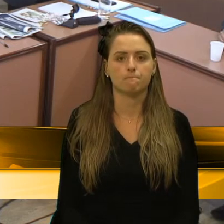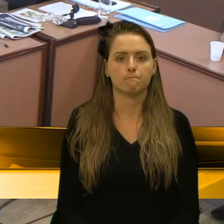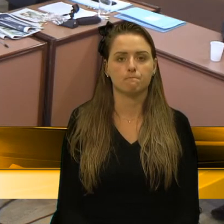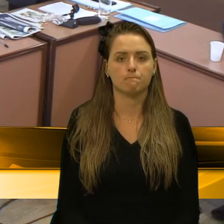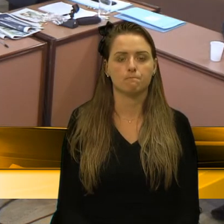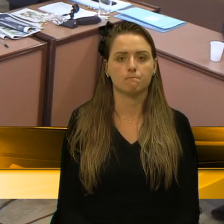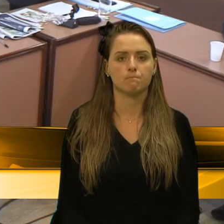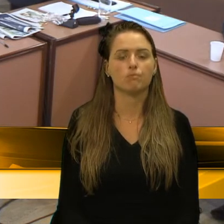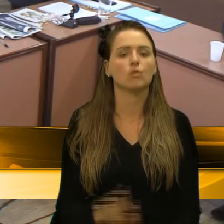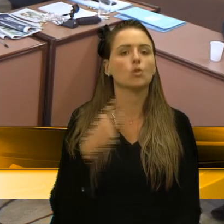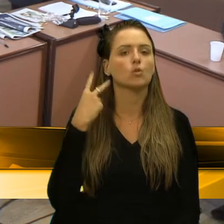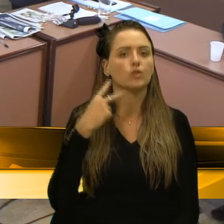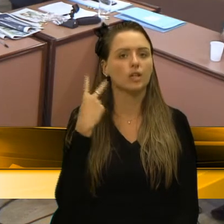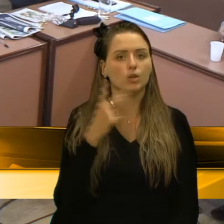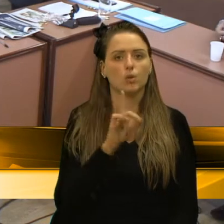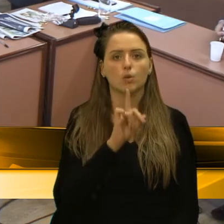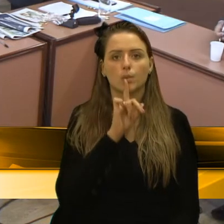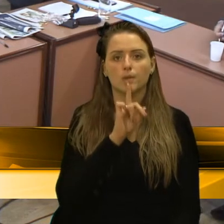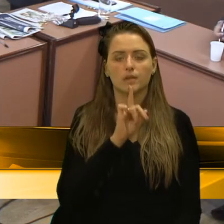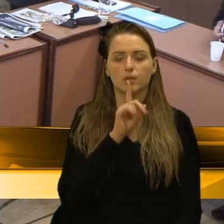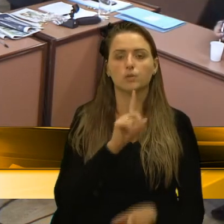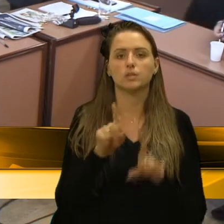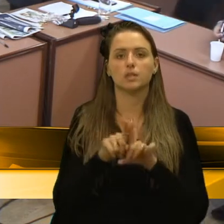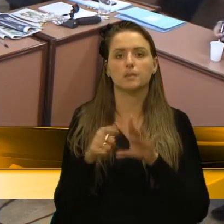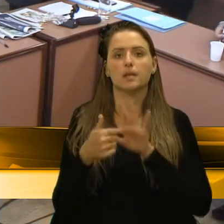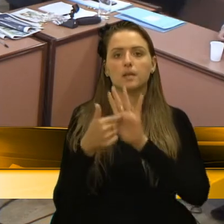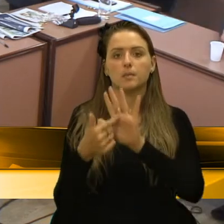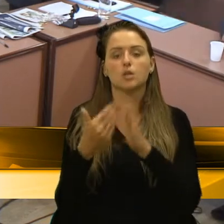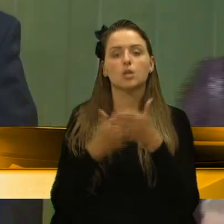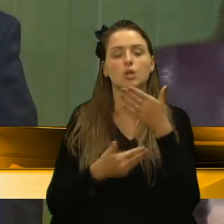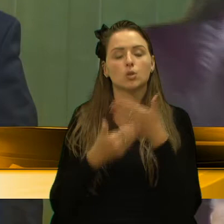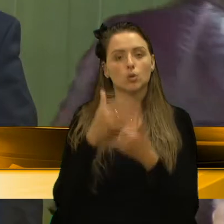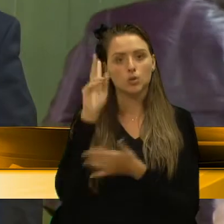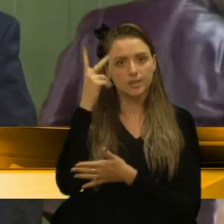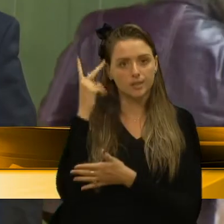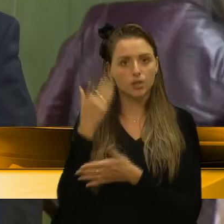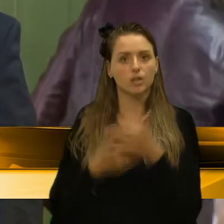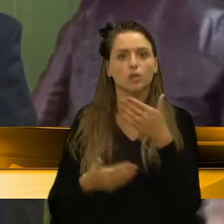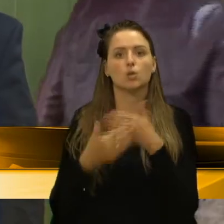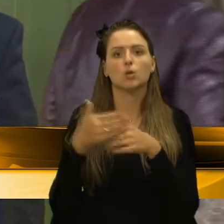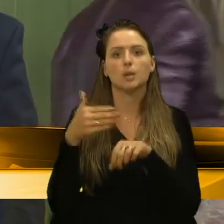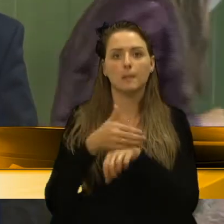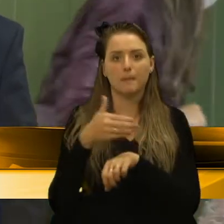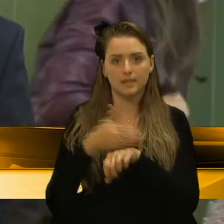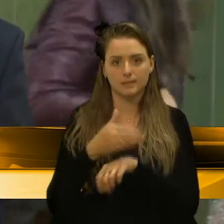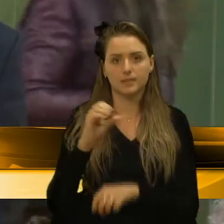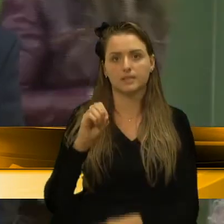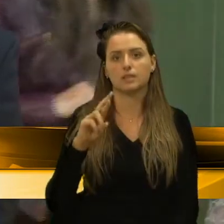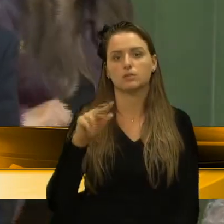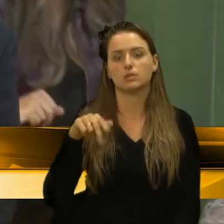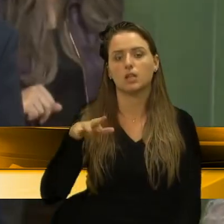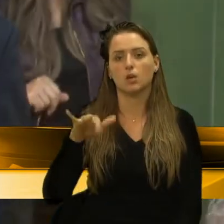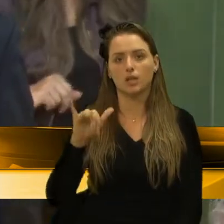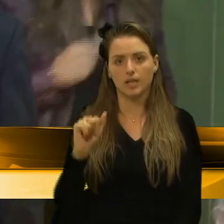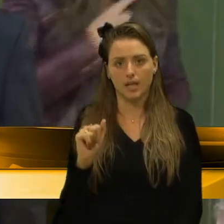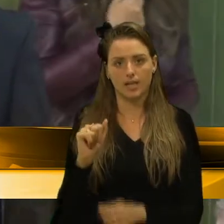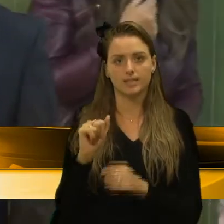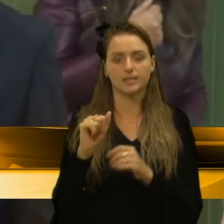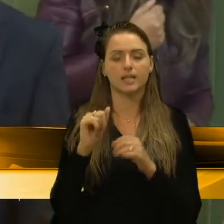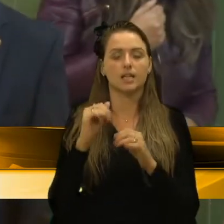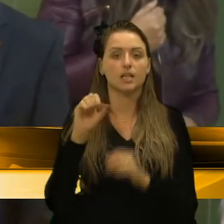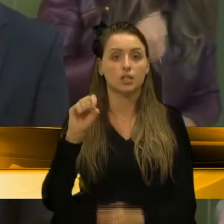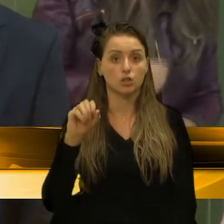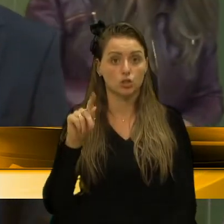E o vereador Menegúcia aqui muito bem apresentou todo o histórico e a participação da Orquestra Municipal de Sopros,